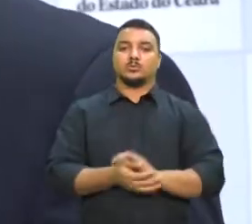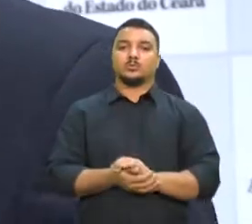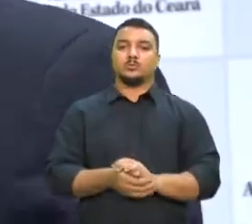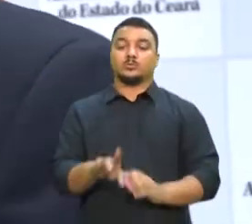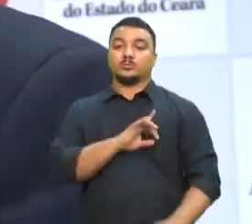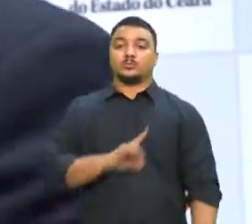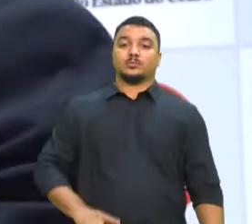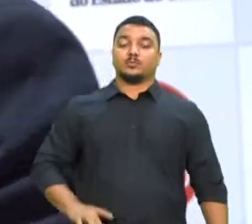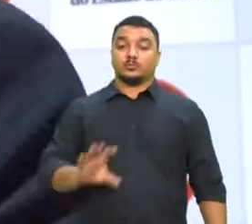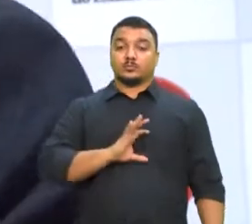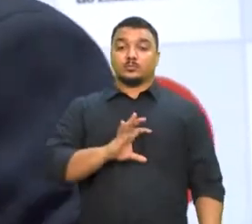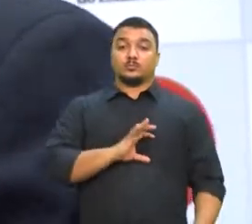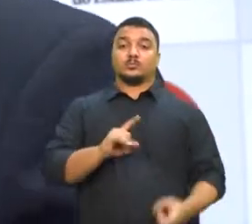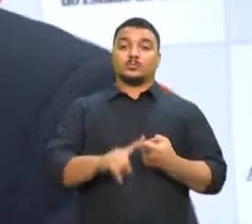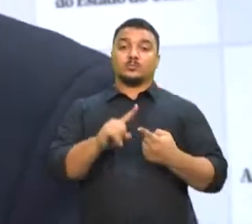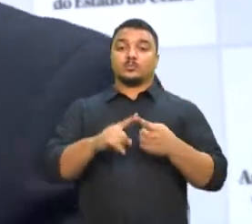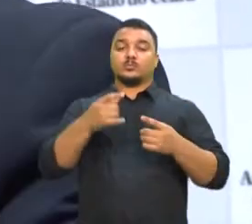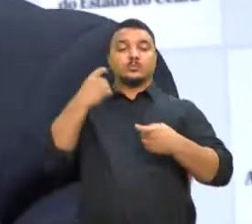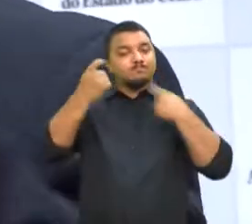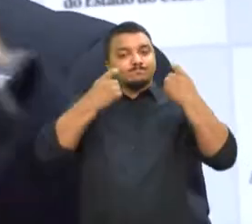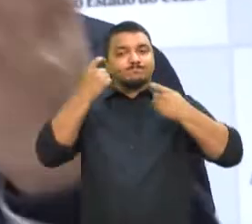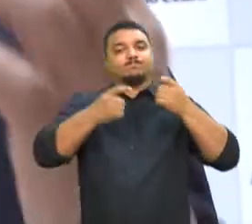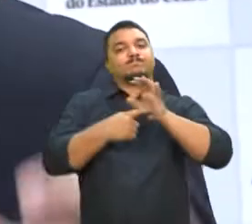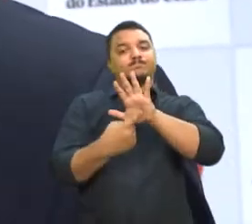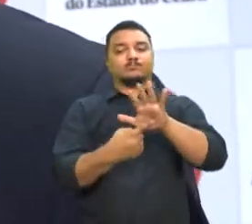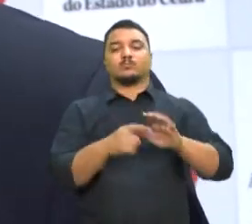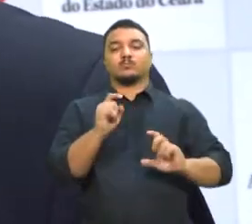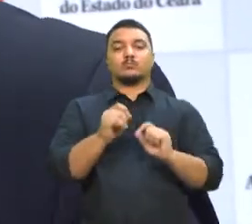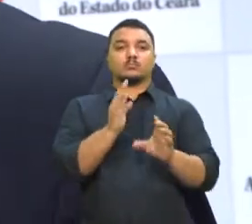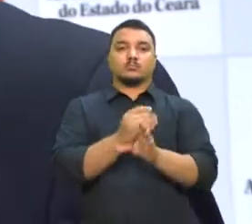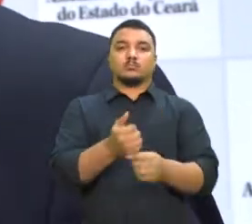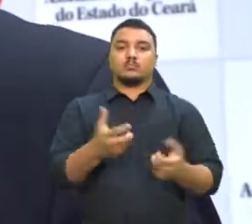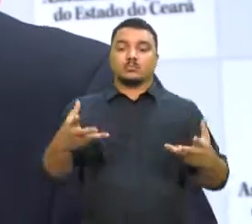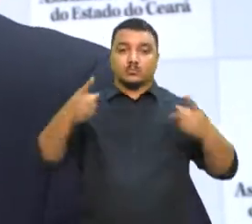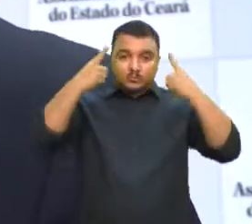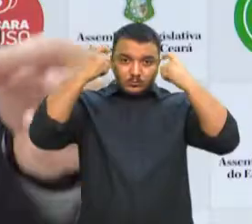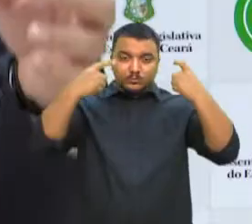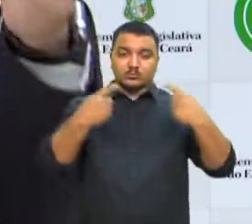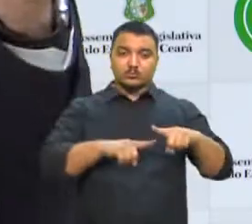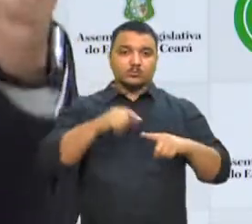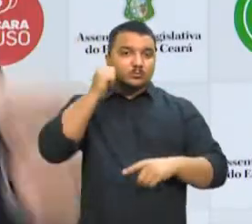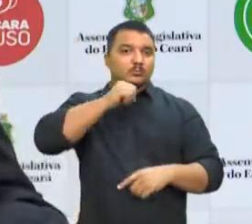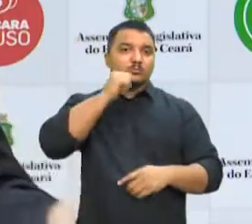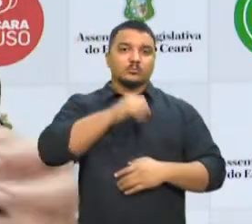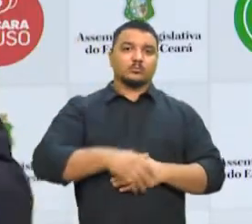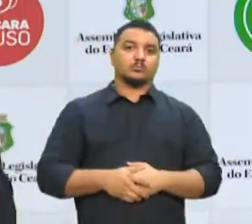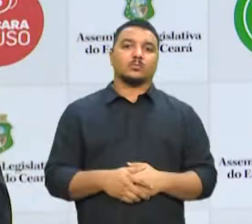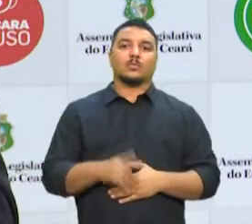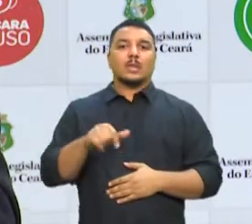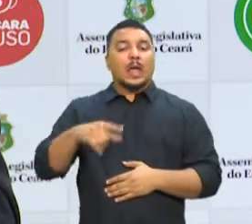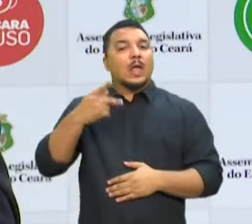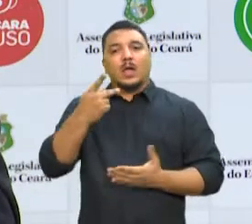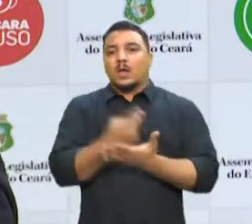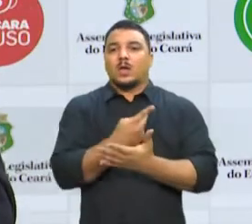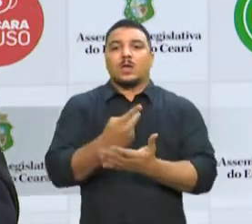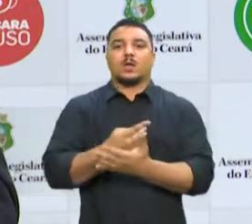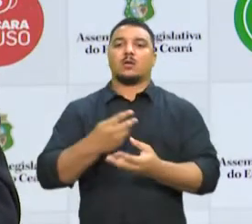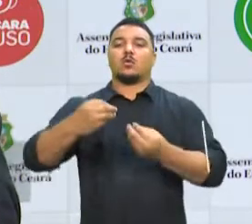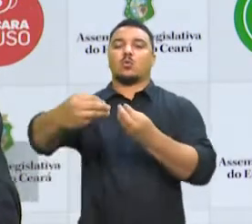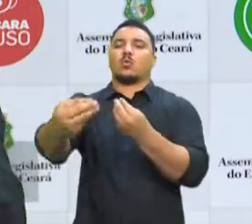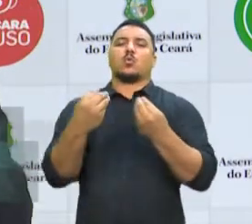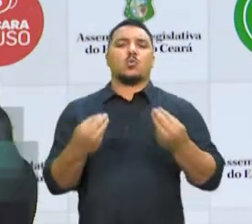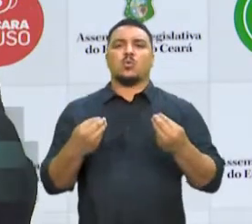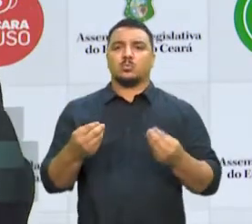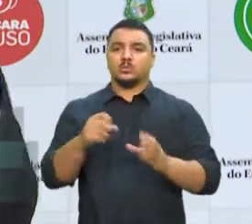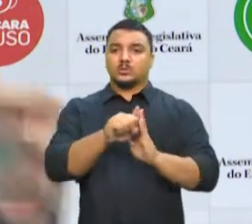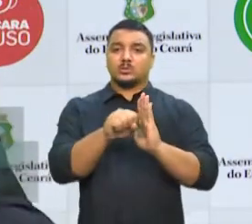Brito também manifestou preocupação com os números da violência contra as mulheres. É um absurdo ainda, em pleno século